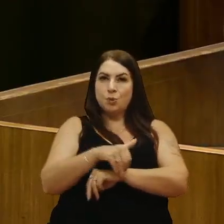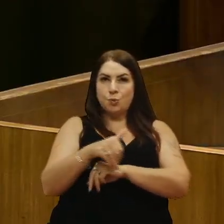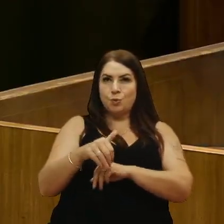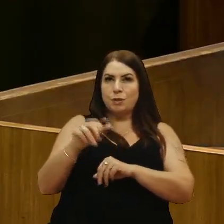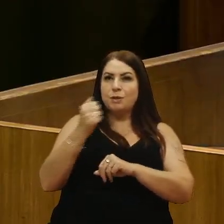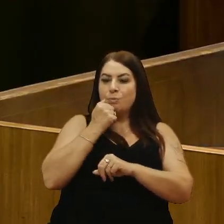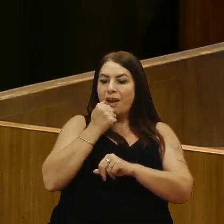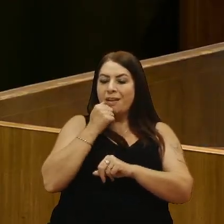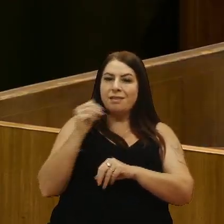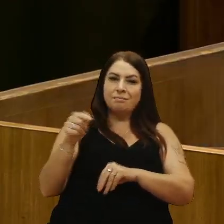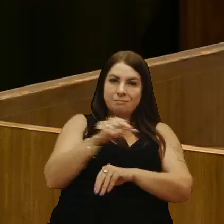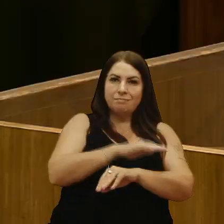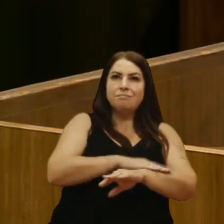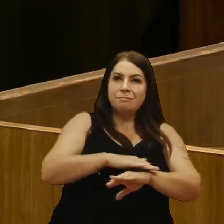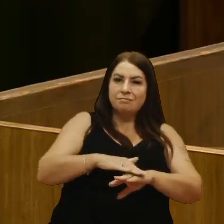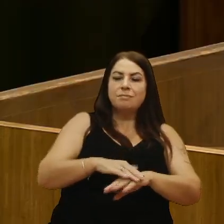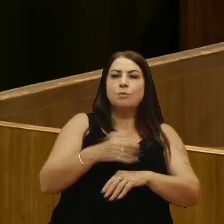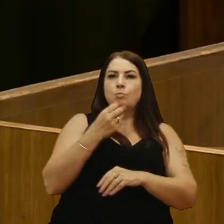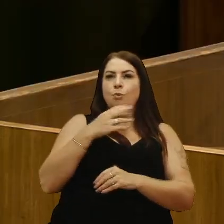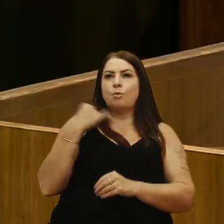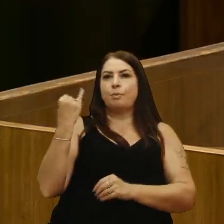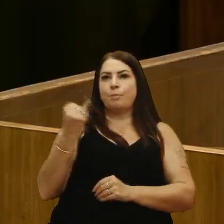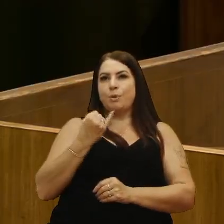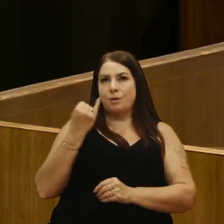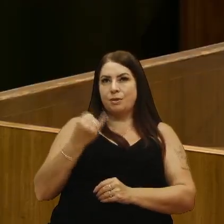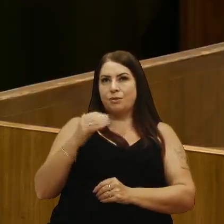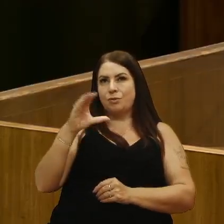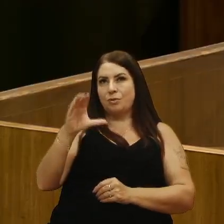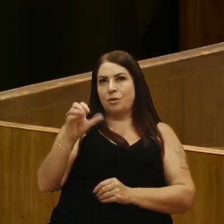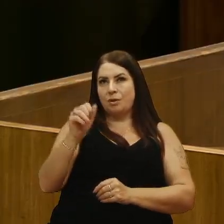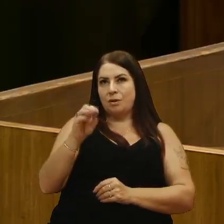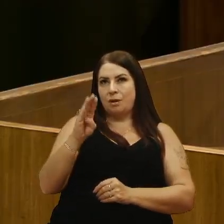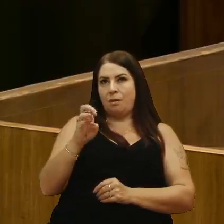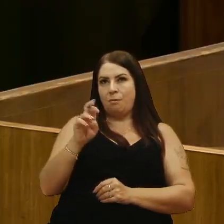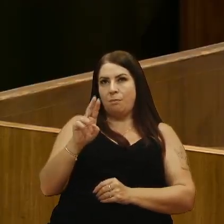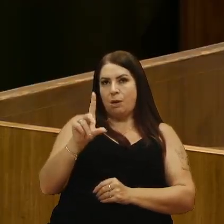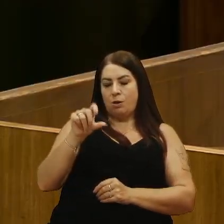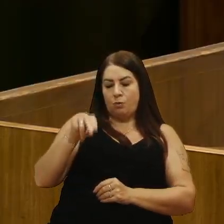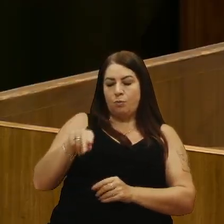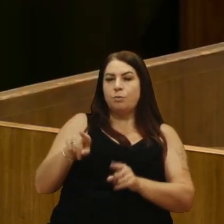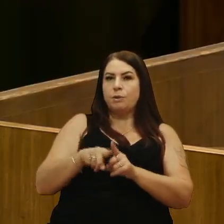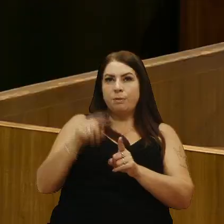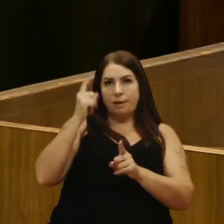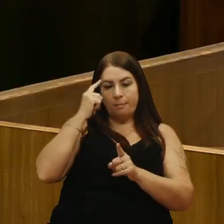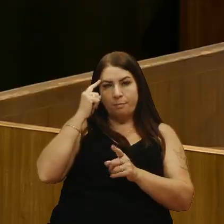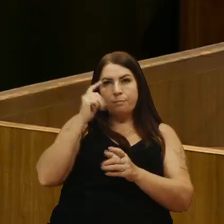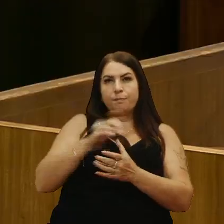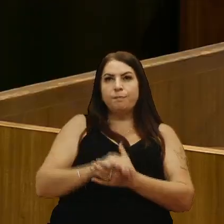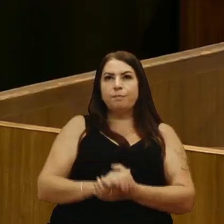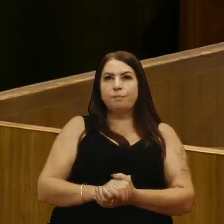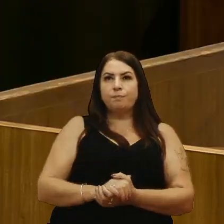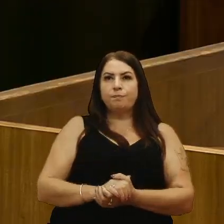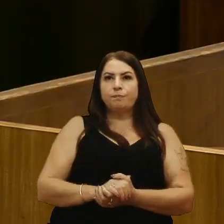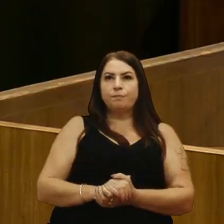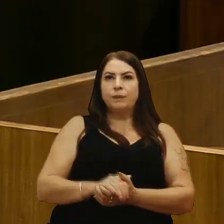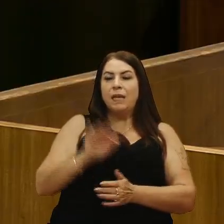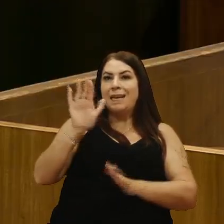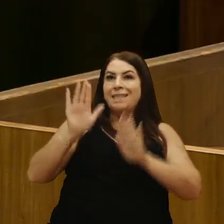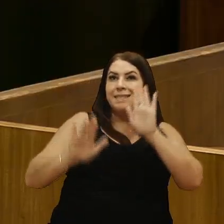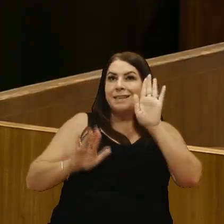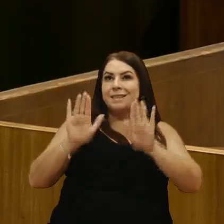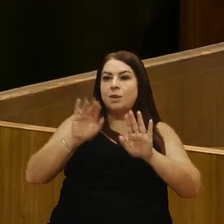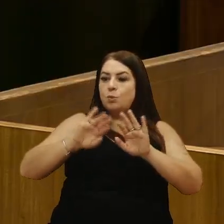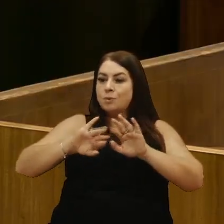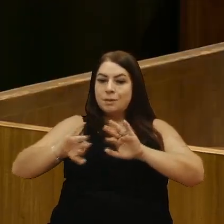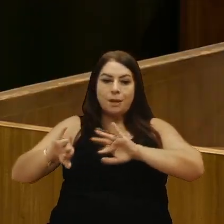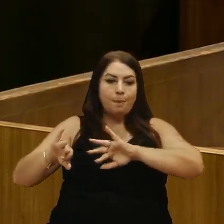muito importante. Que bom que o Cabelon também está pensando em licitar